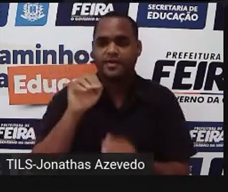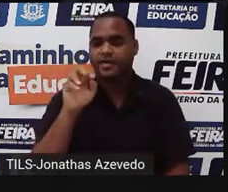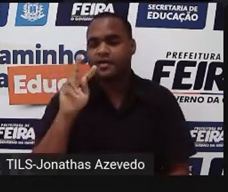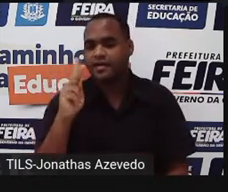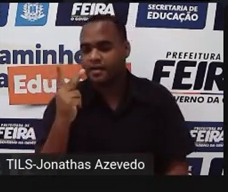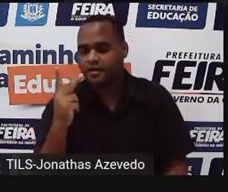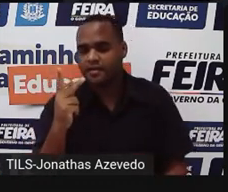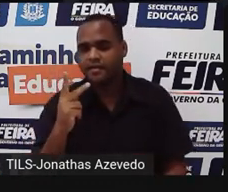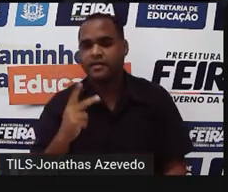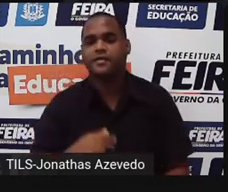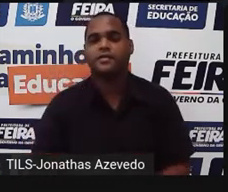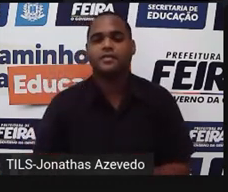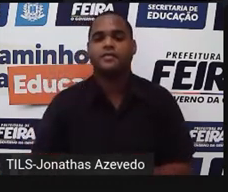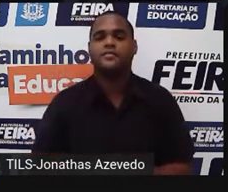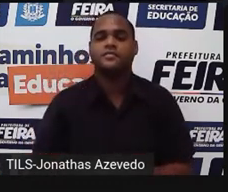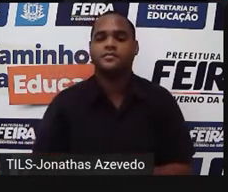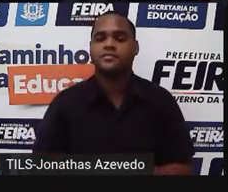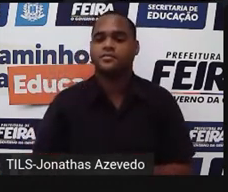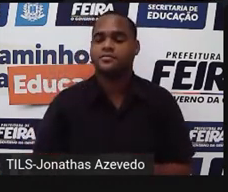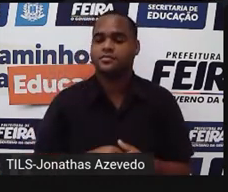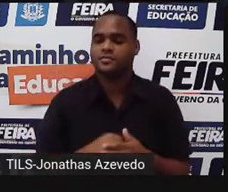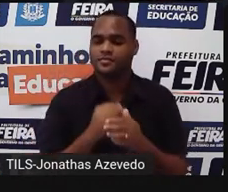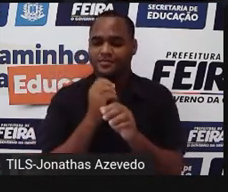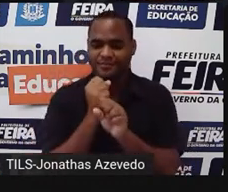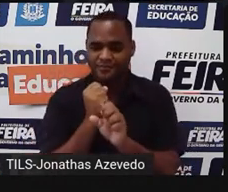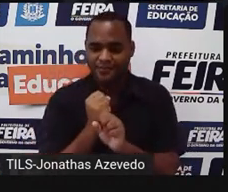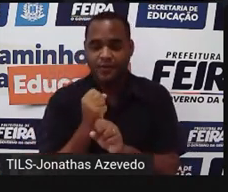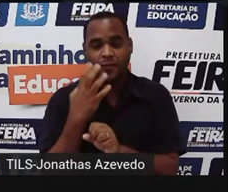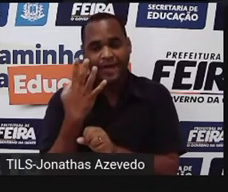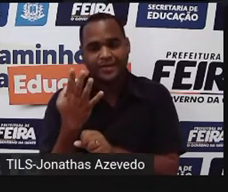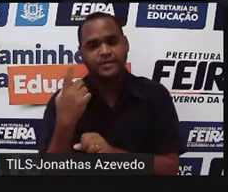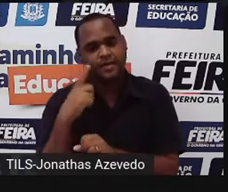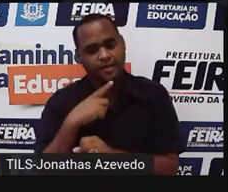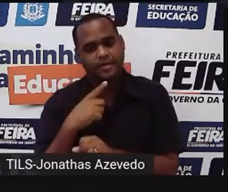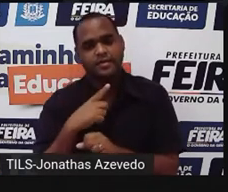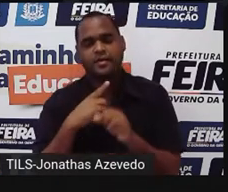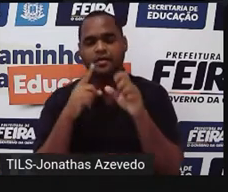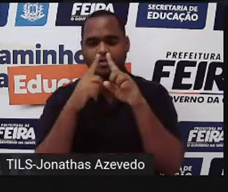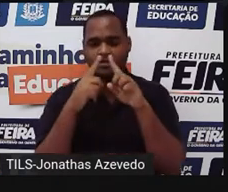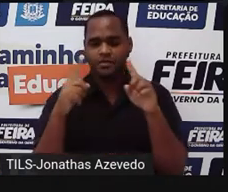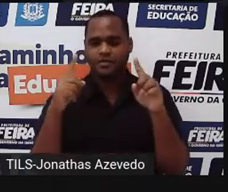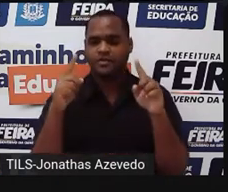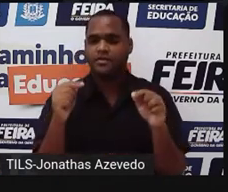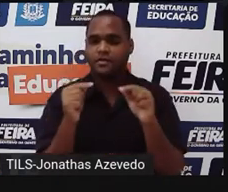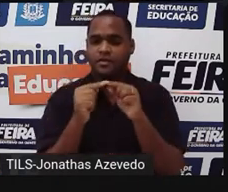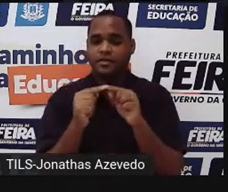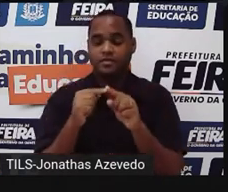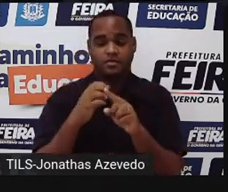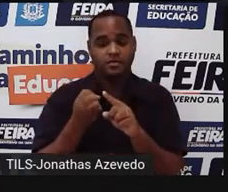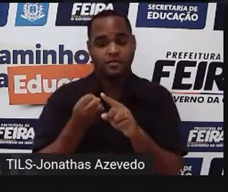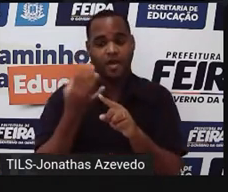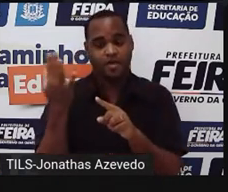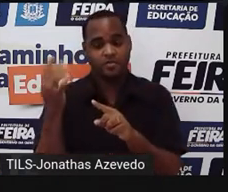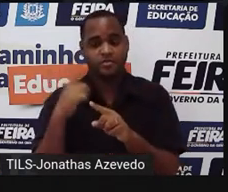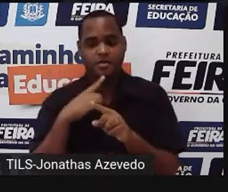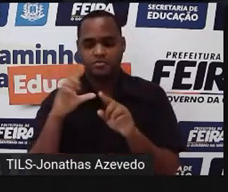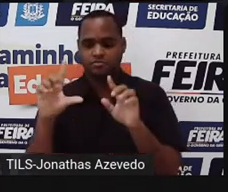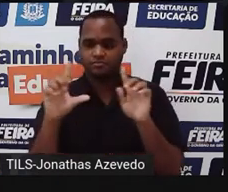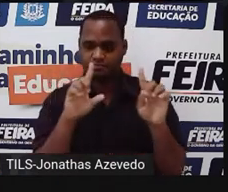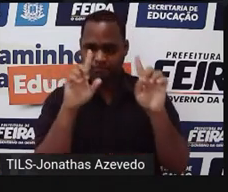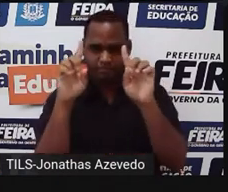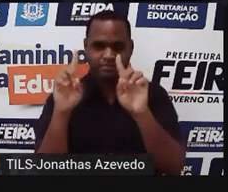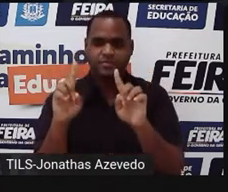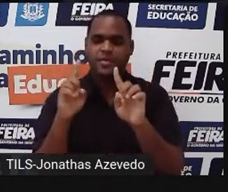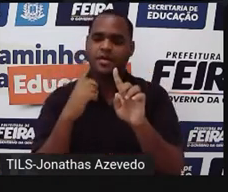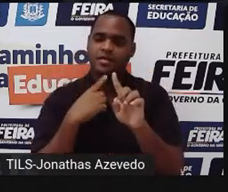H, que mede 4, é onde estava aquele quadrado com lados 4 e que a área foi 16,